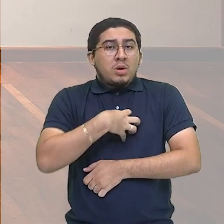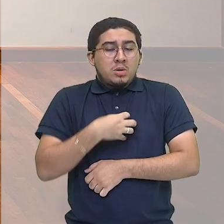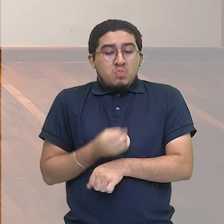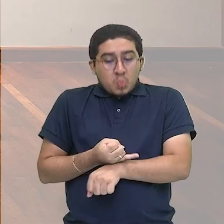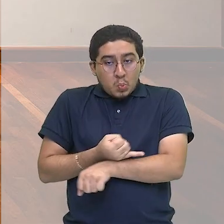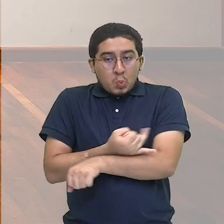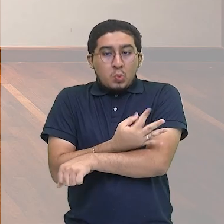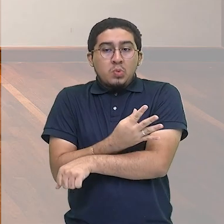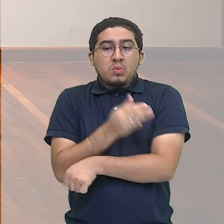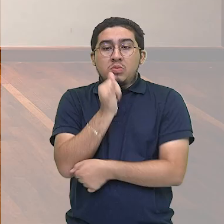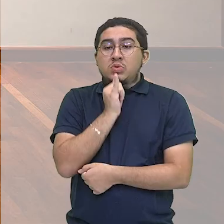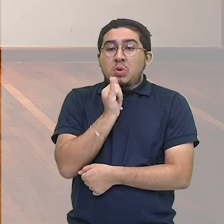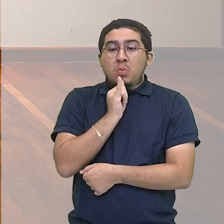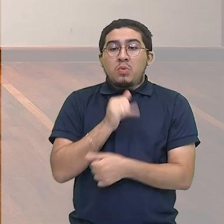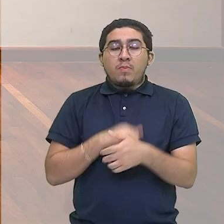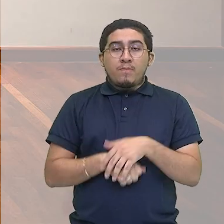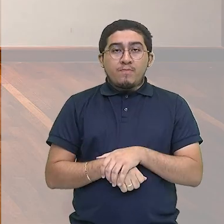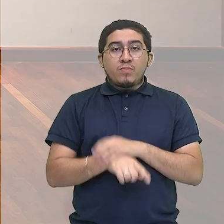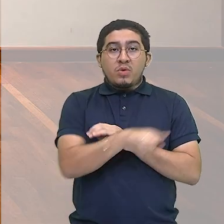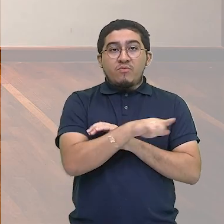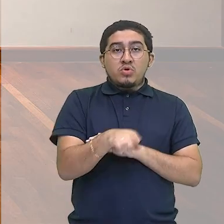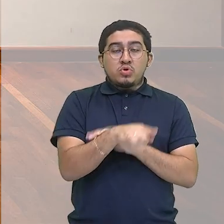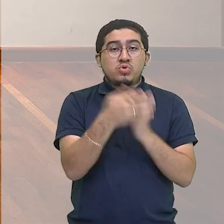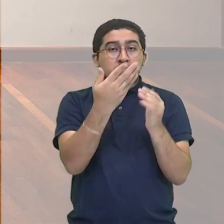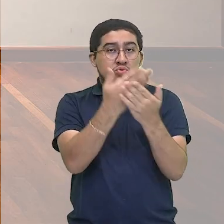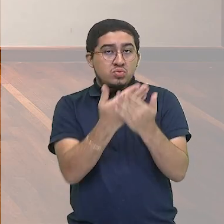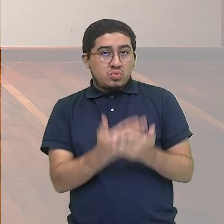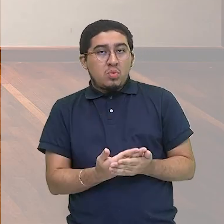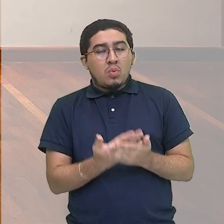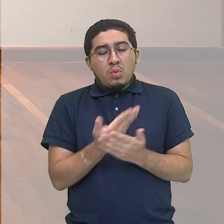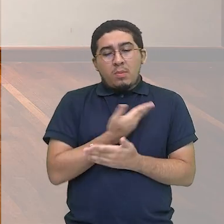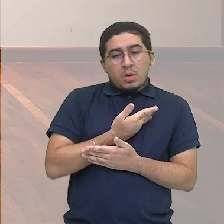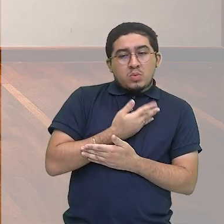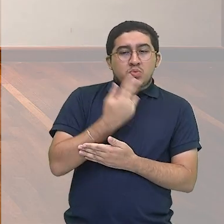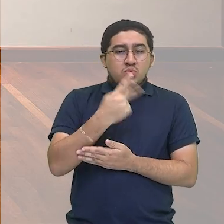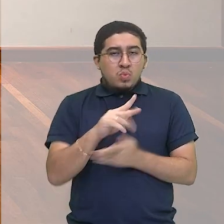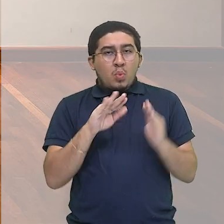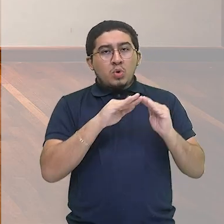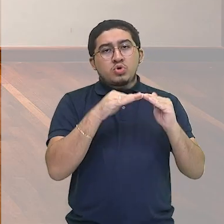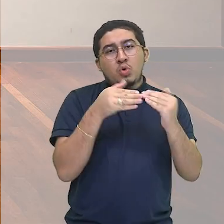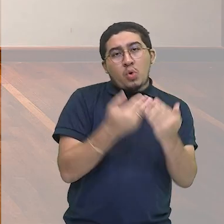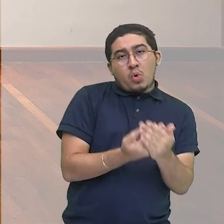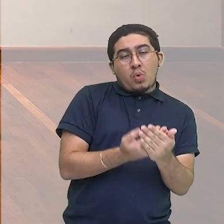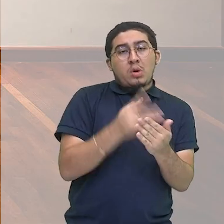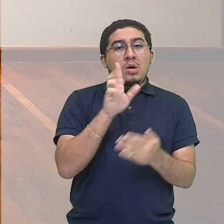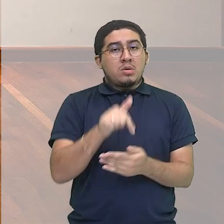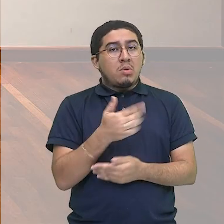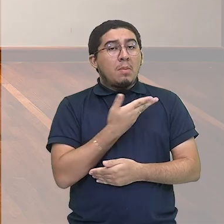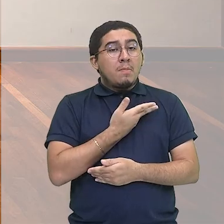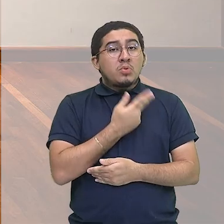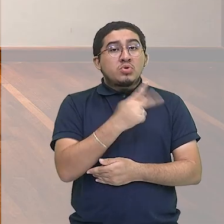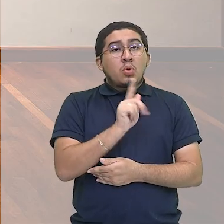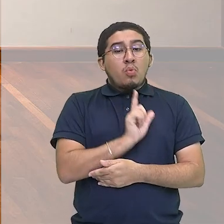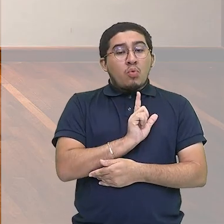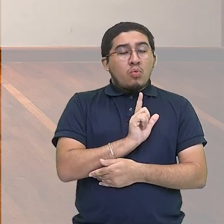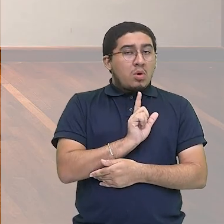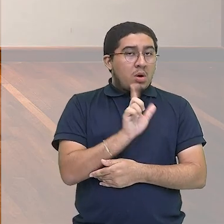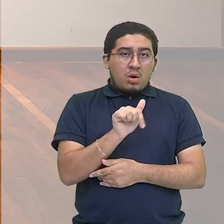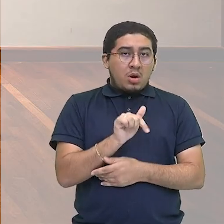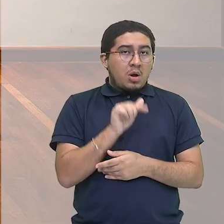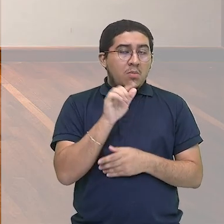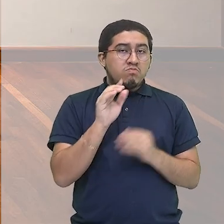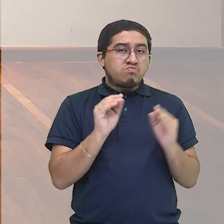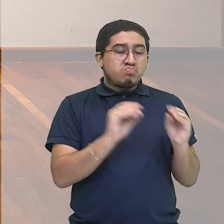exemplo, você estudou com um colega seu durante muito tempo numa escola, aí ele vai mudar de escola. Aí você tem